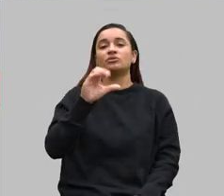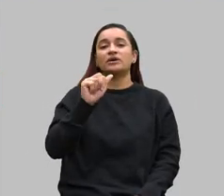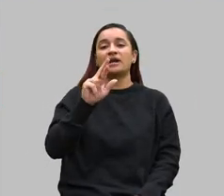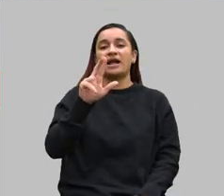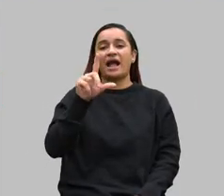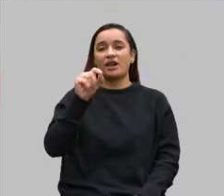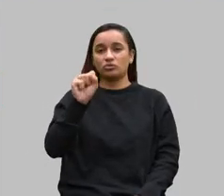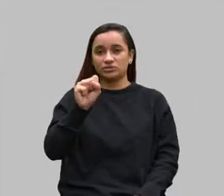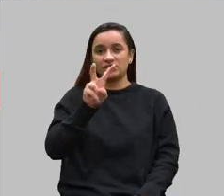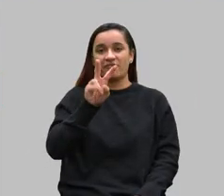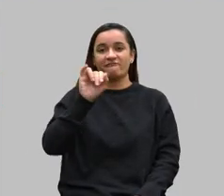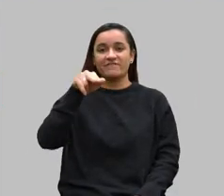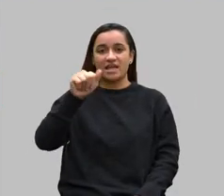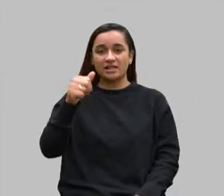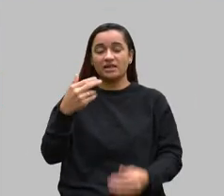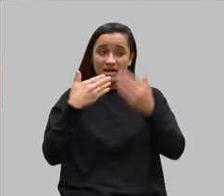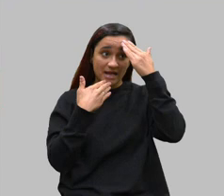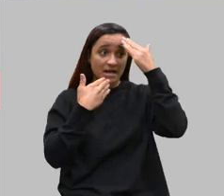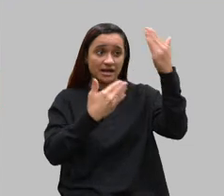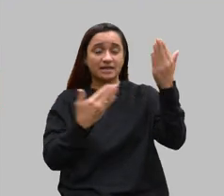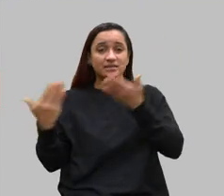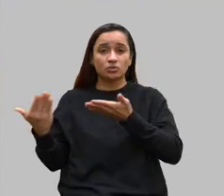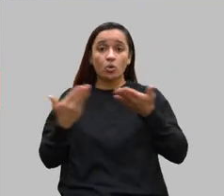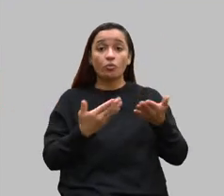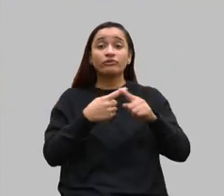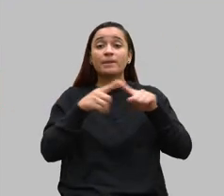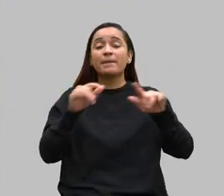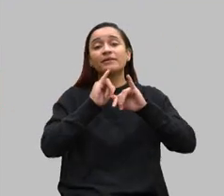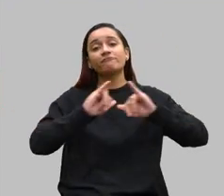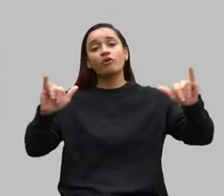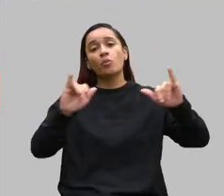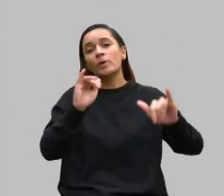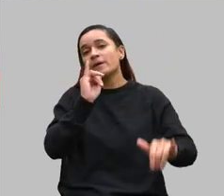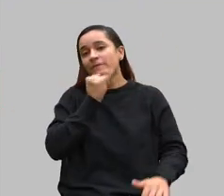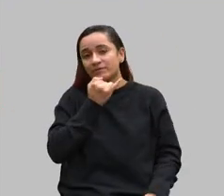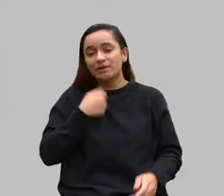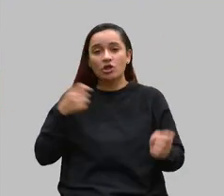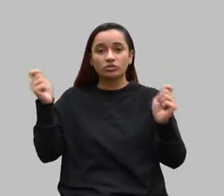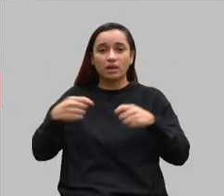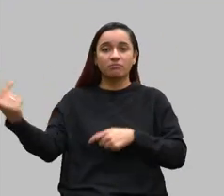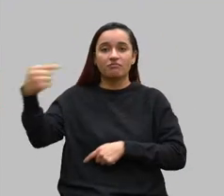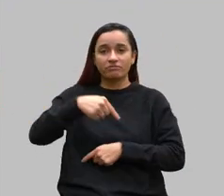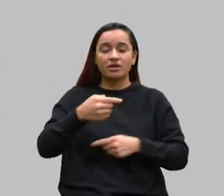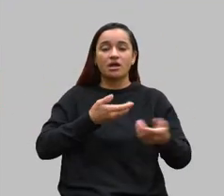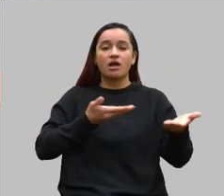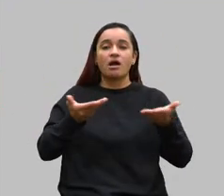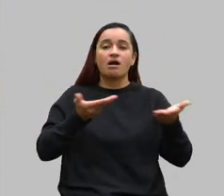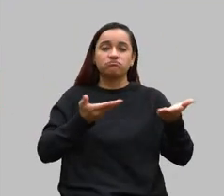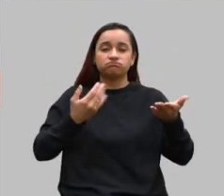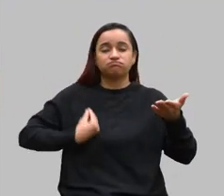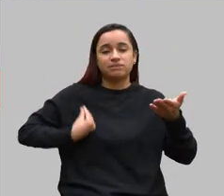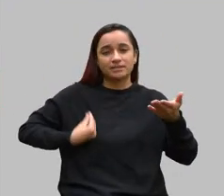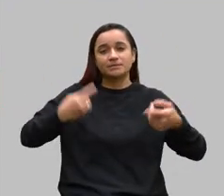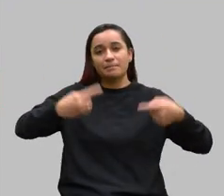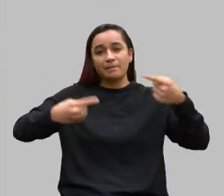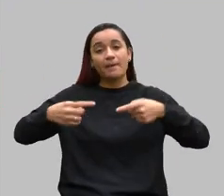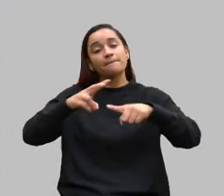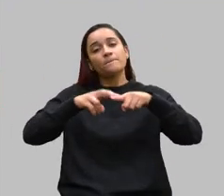o convite informa que não é possível participar do debate por motivo de compromissos assumidos